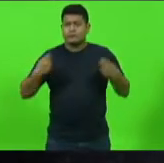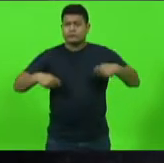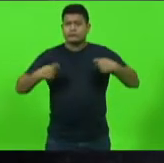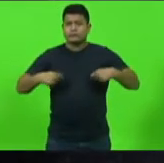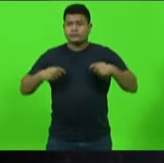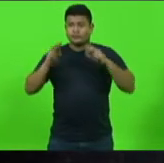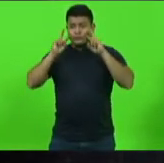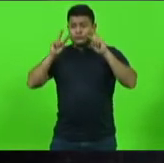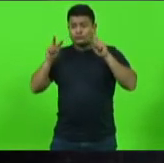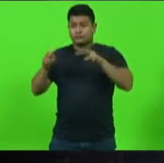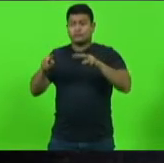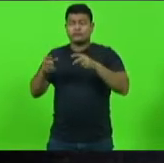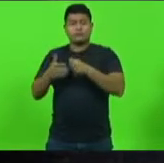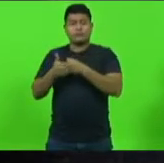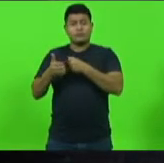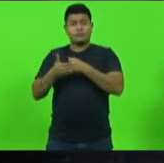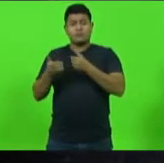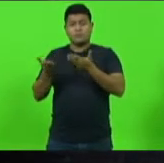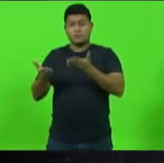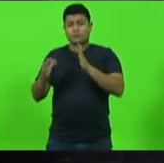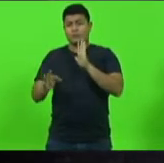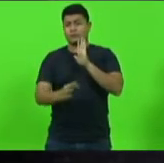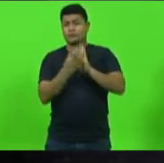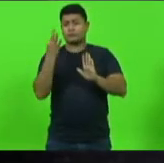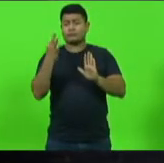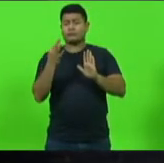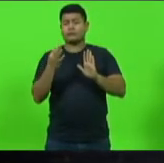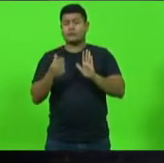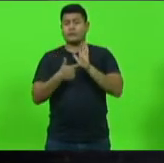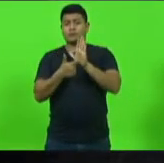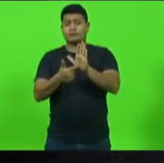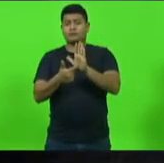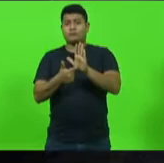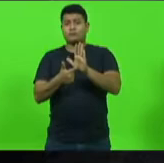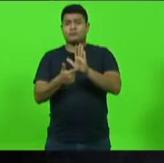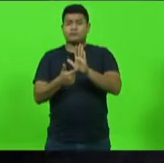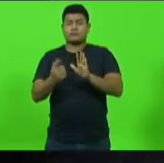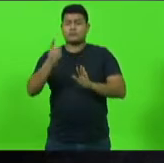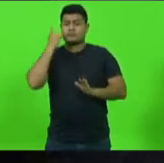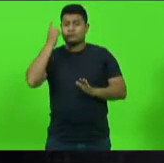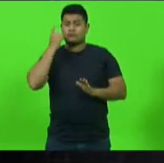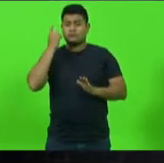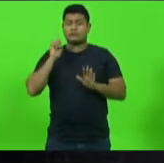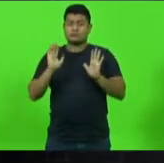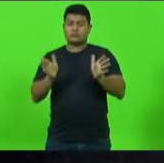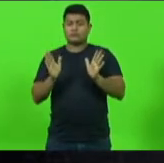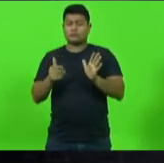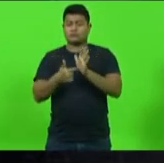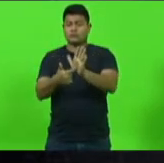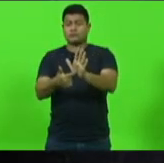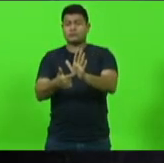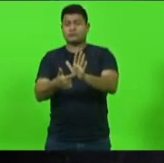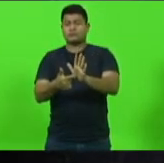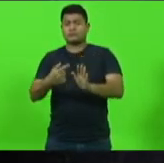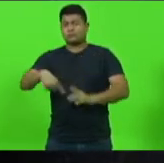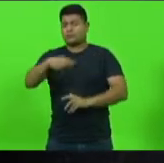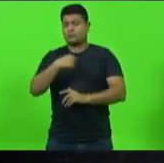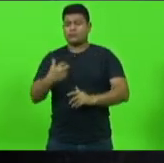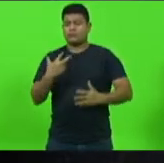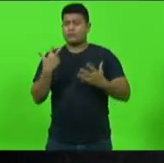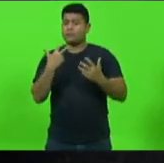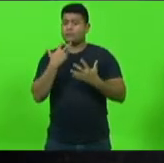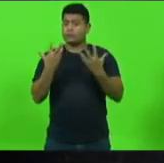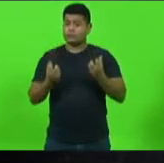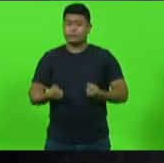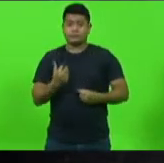carinho sobre esse destaque apresentado pelos colegas deputados, que nós não podemos permitir